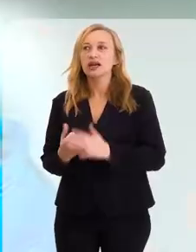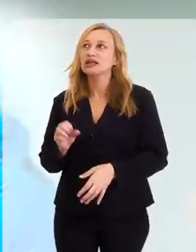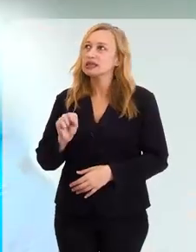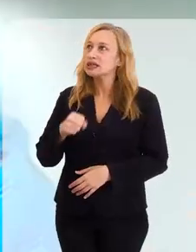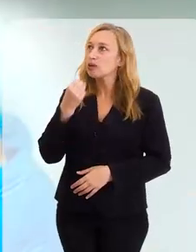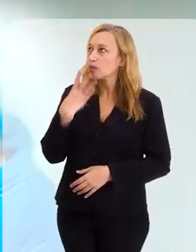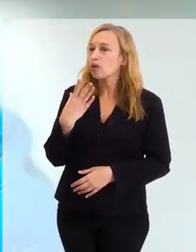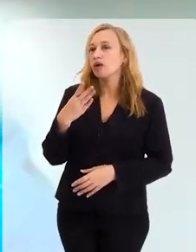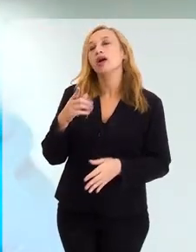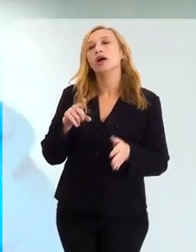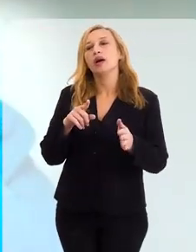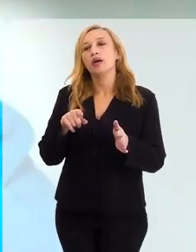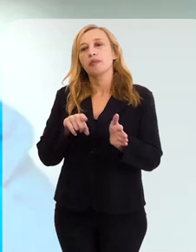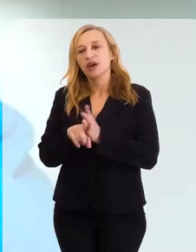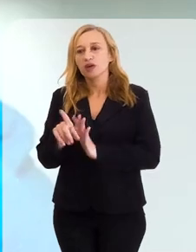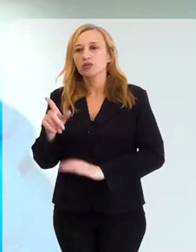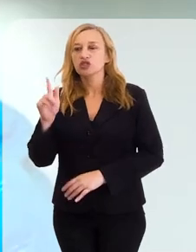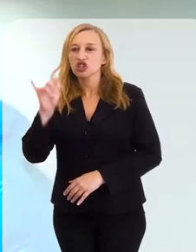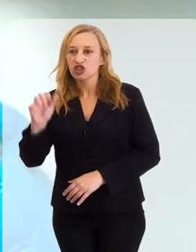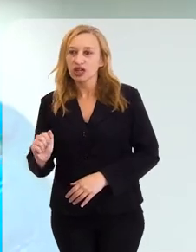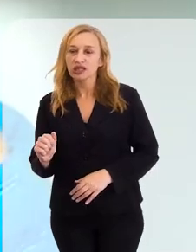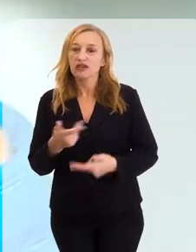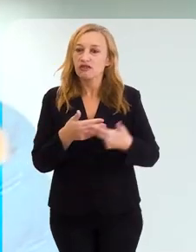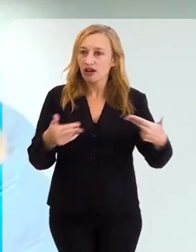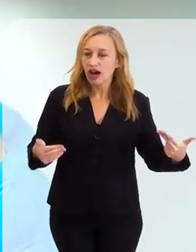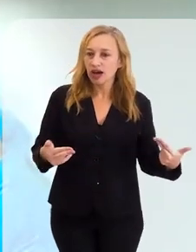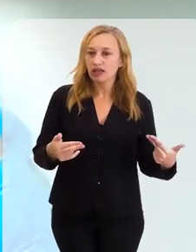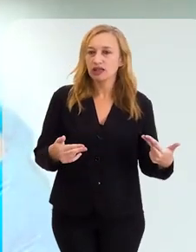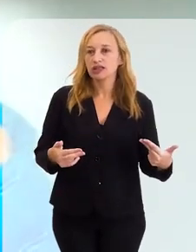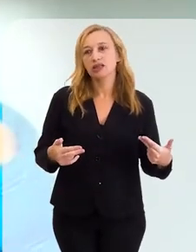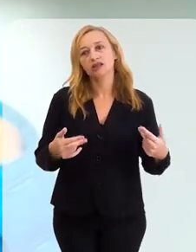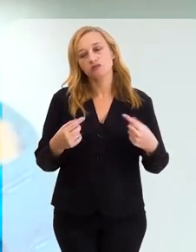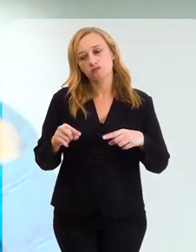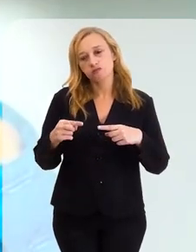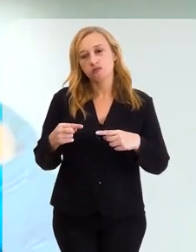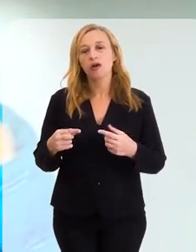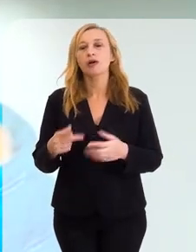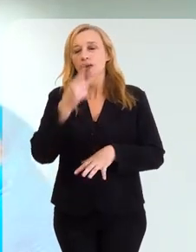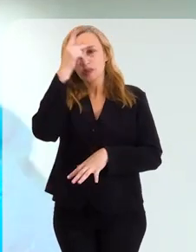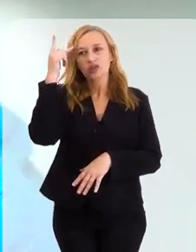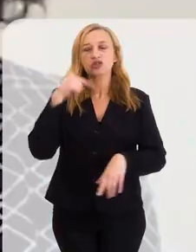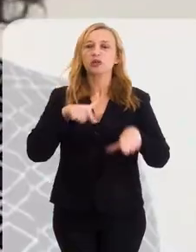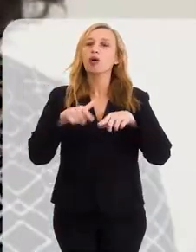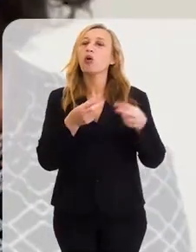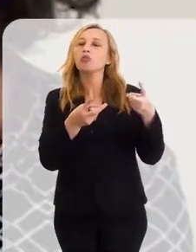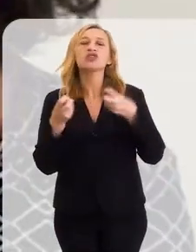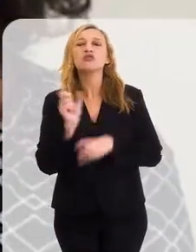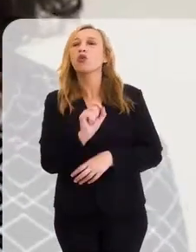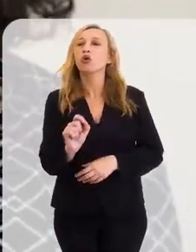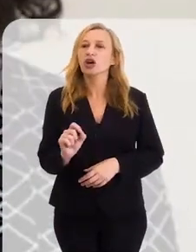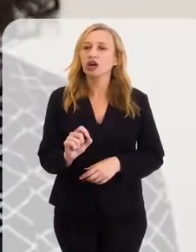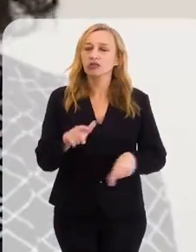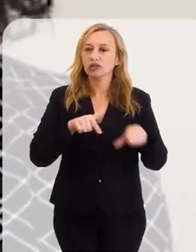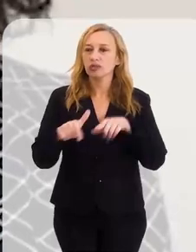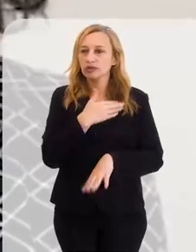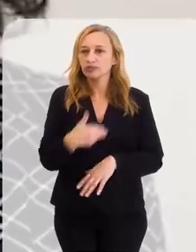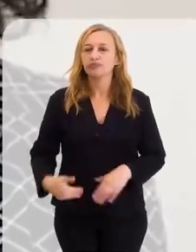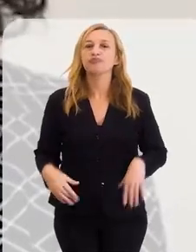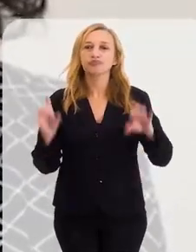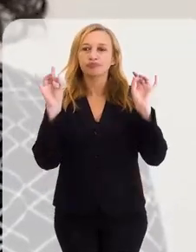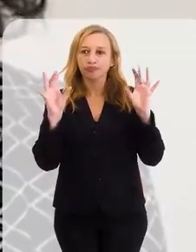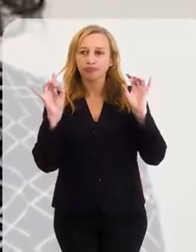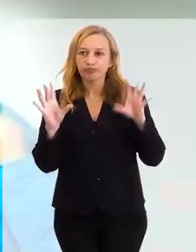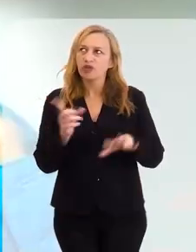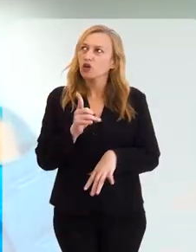Sim, excelente pergunta, Geisa. Há várias implicações para os trabalhadores, né? E se observou